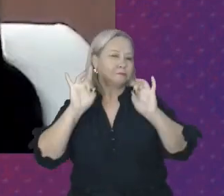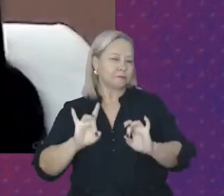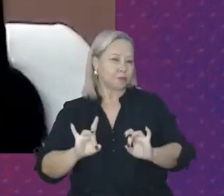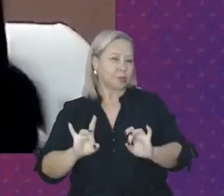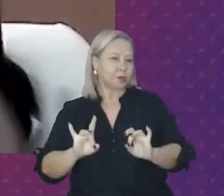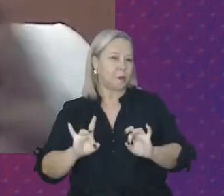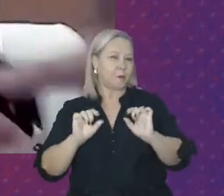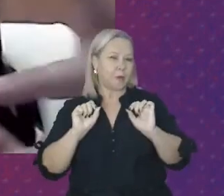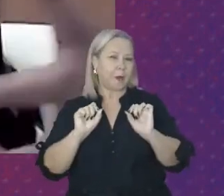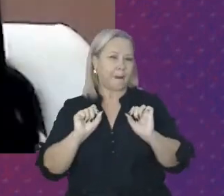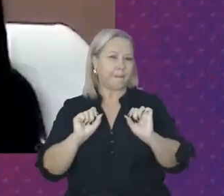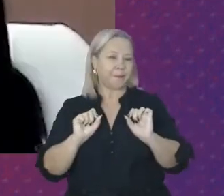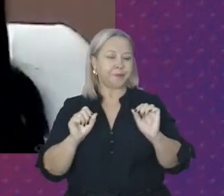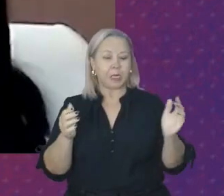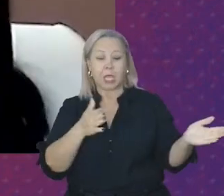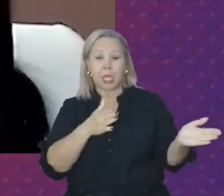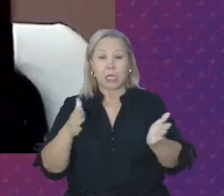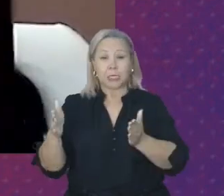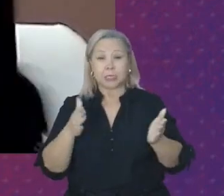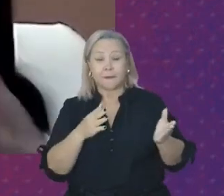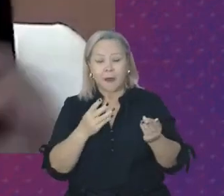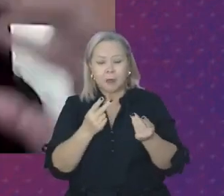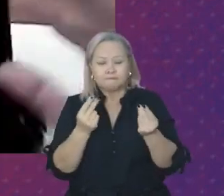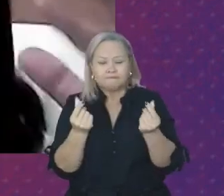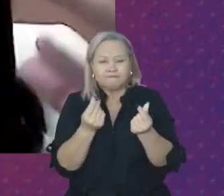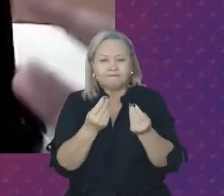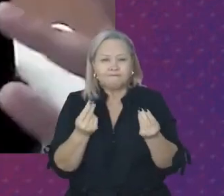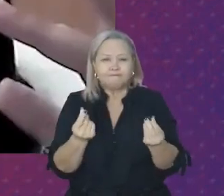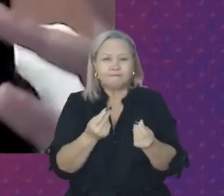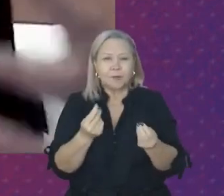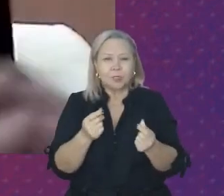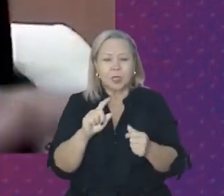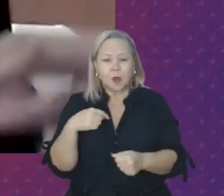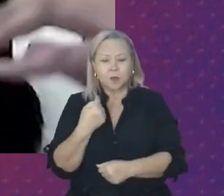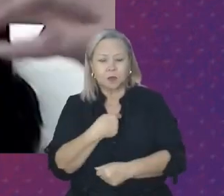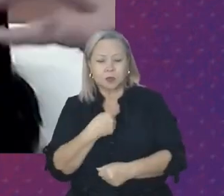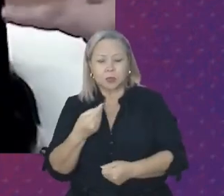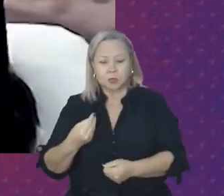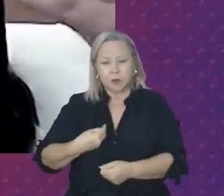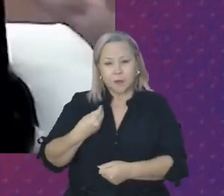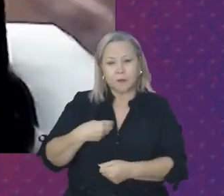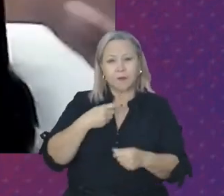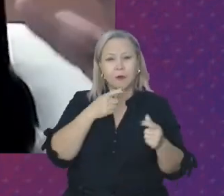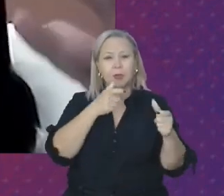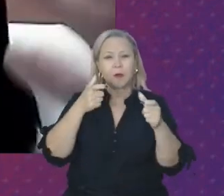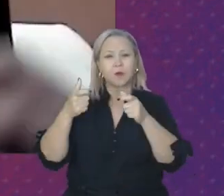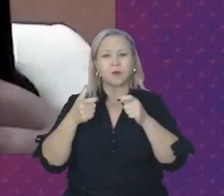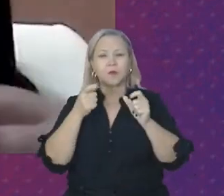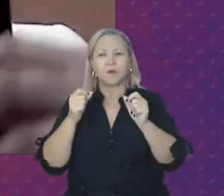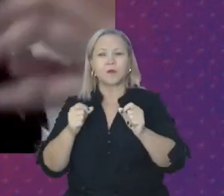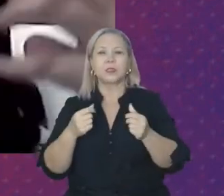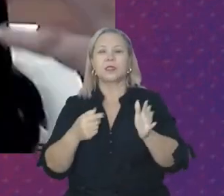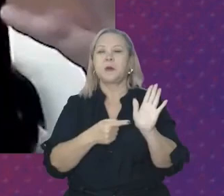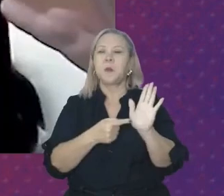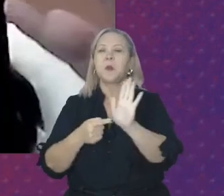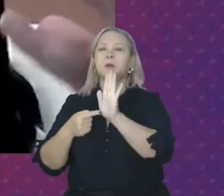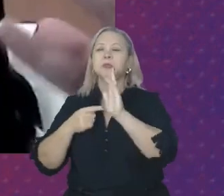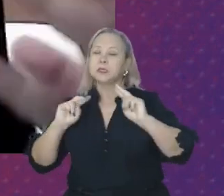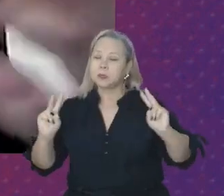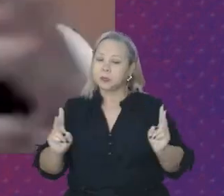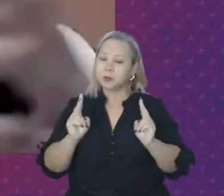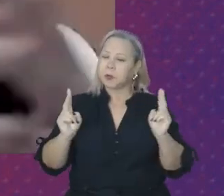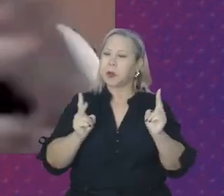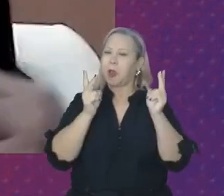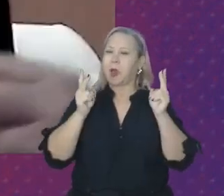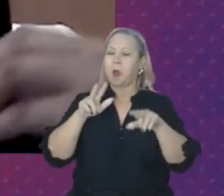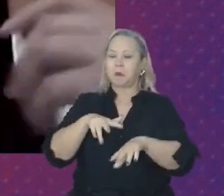especialmente nessa fase de sensibilização que é que a gente está vivendo, onde você está demonstrando seus valores, está mostrando